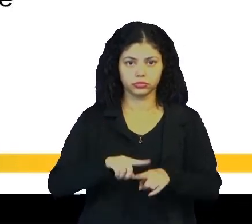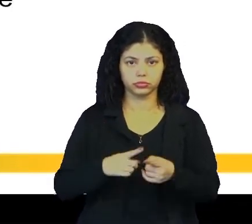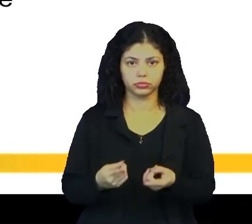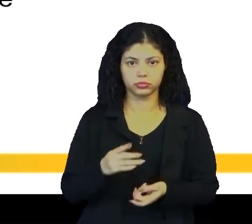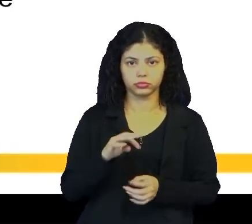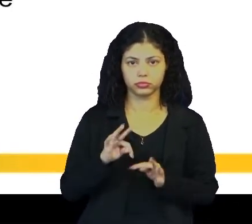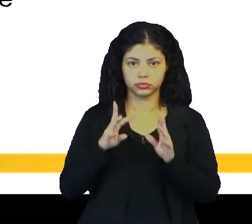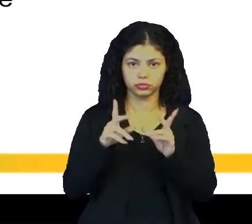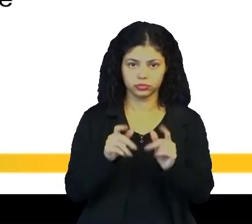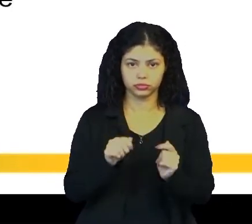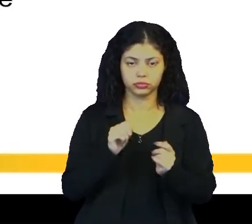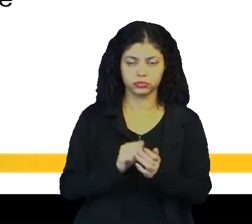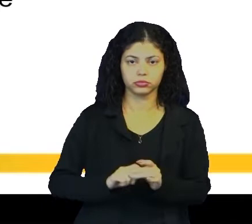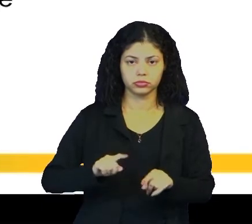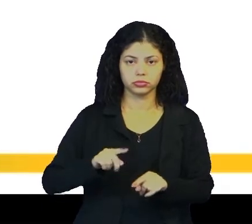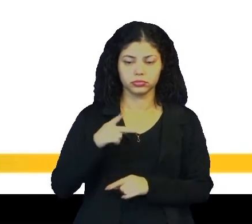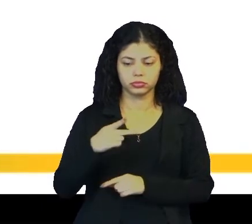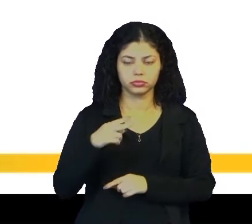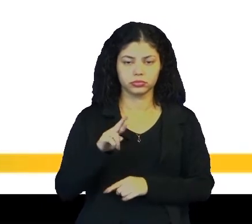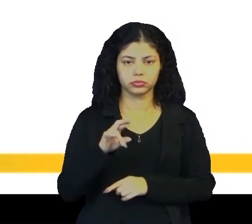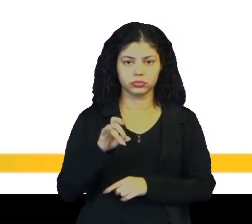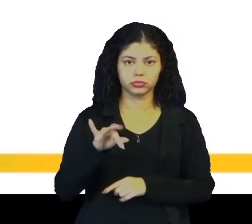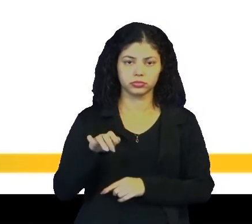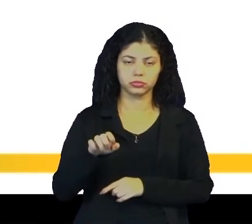contudo, porém.